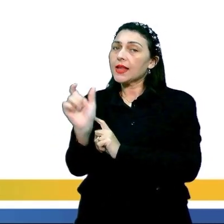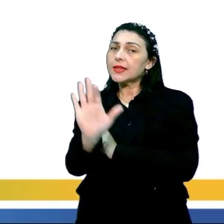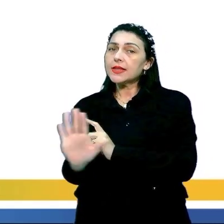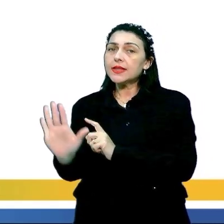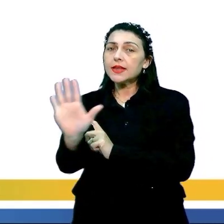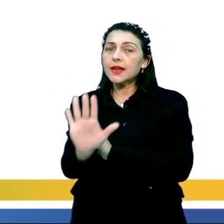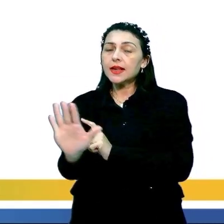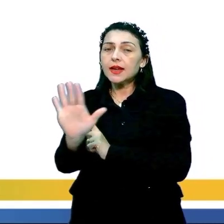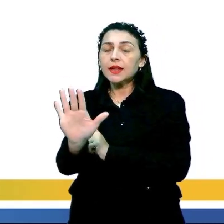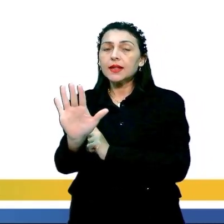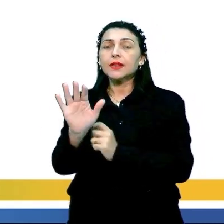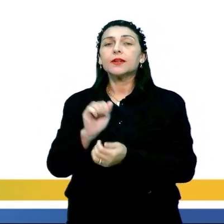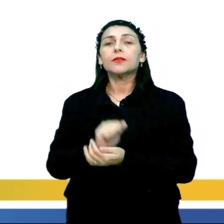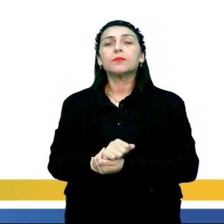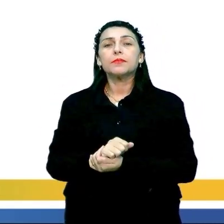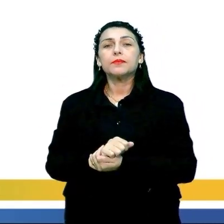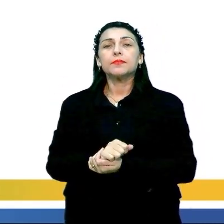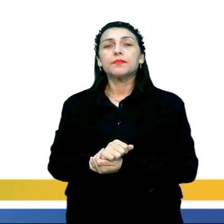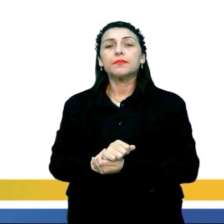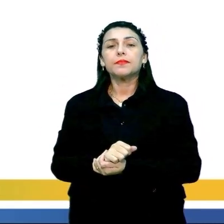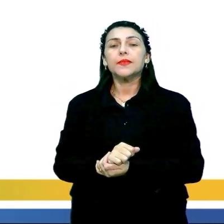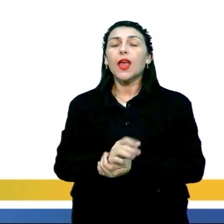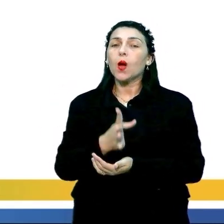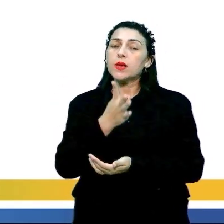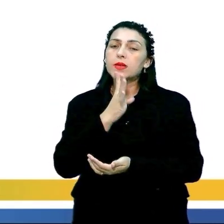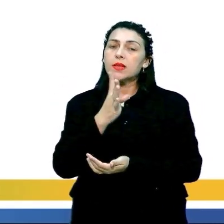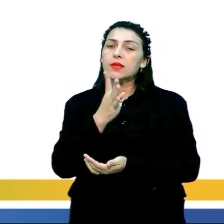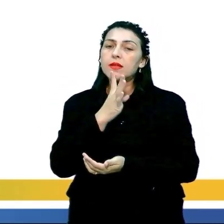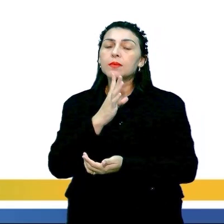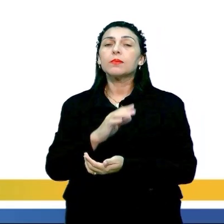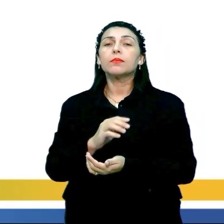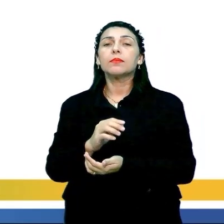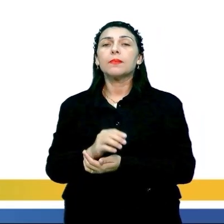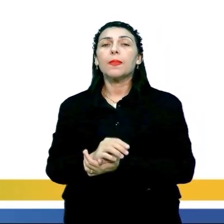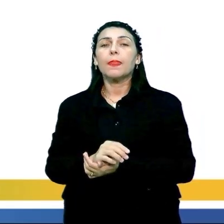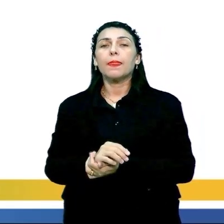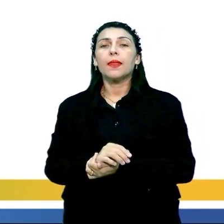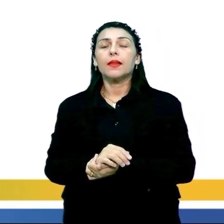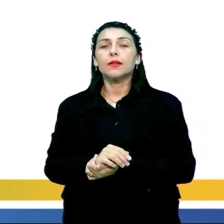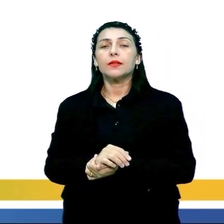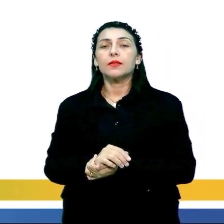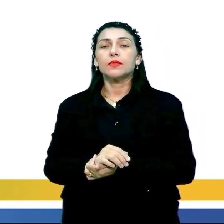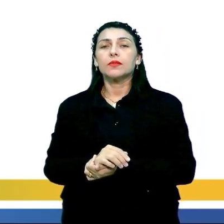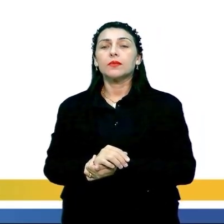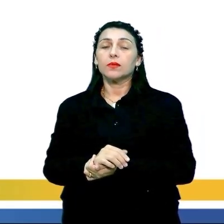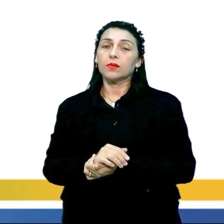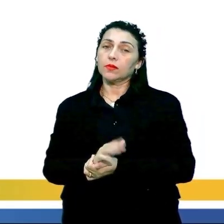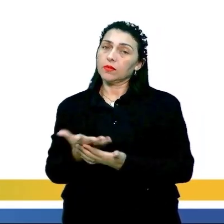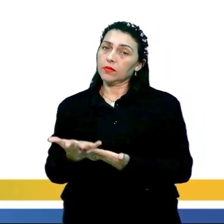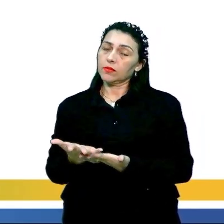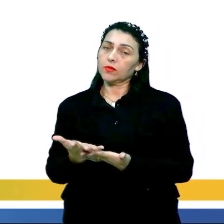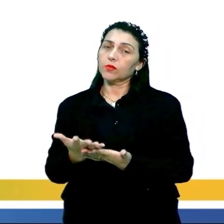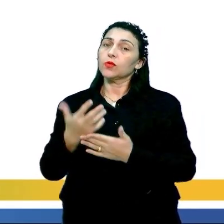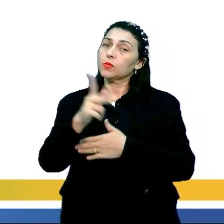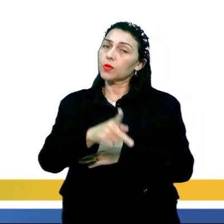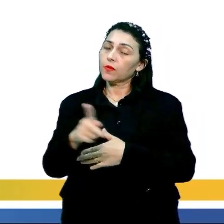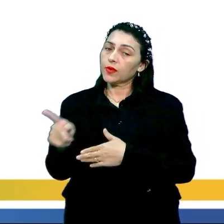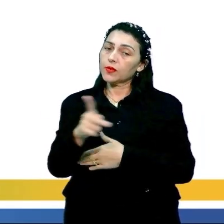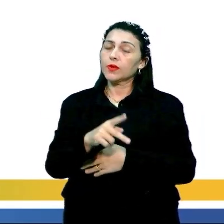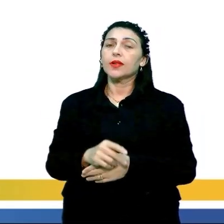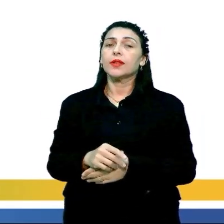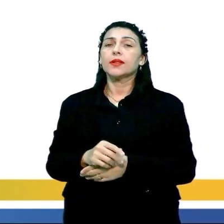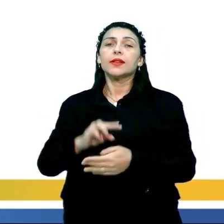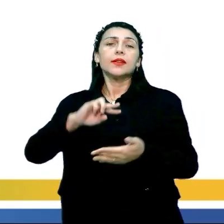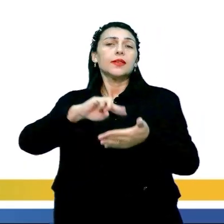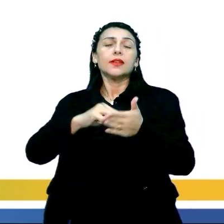aí essa sigla, né, que é muito conhecida, pelo menos no meio dos professores,